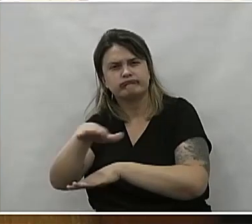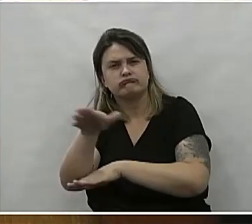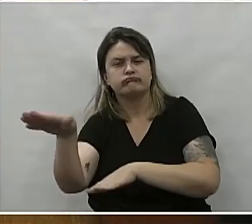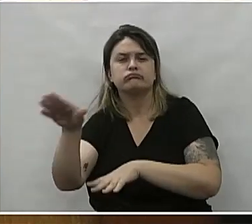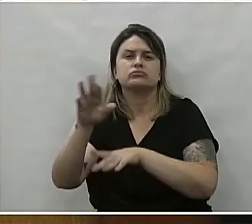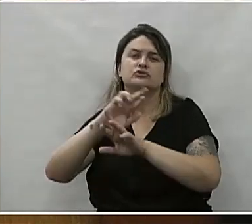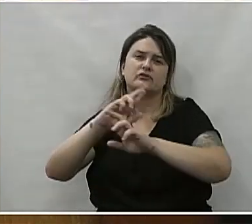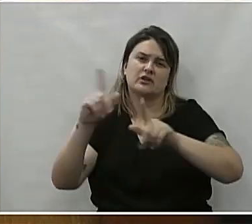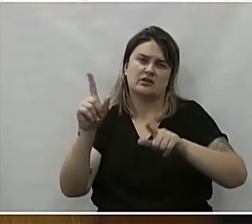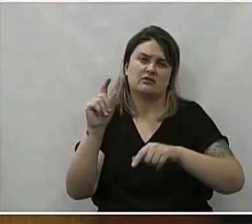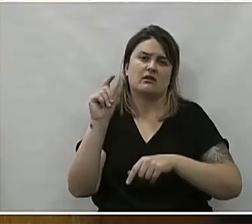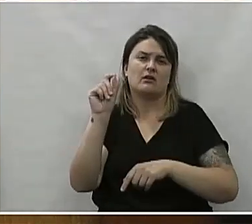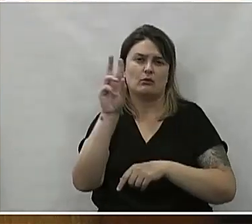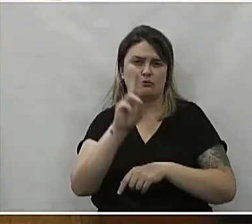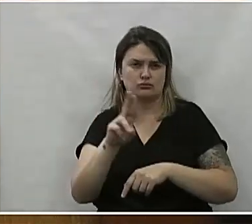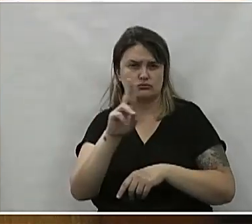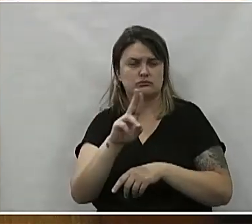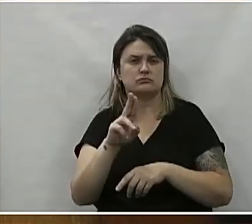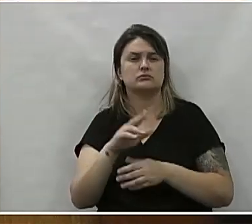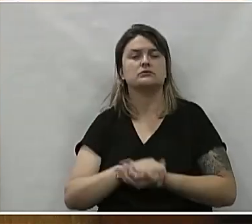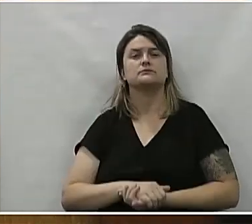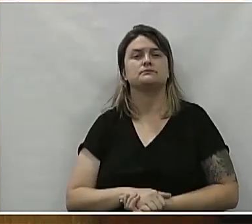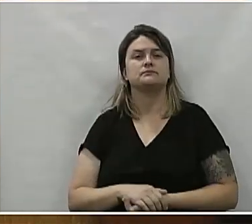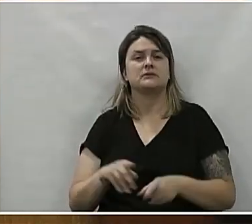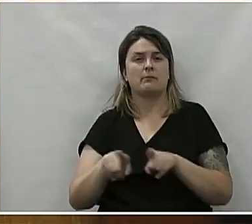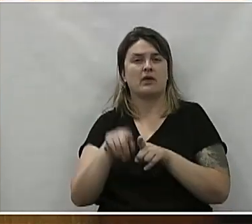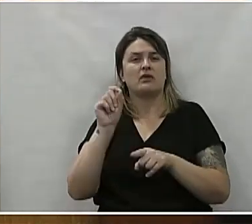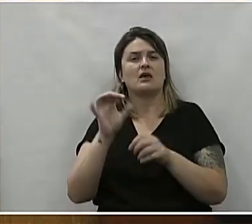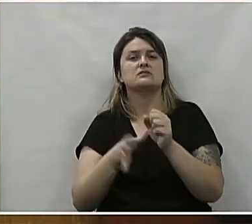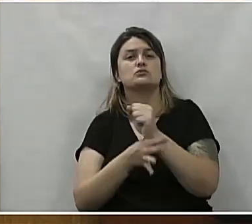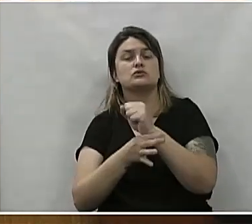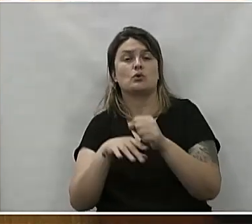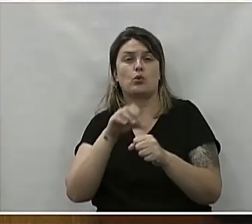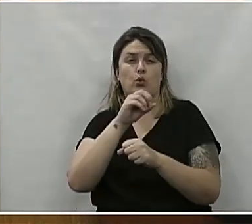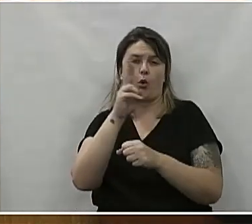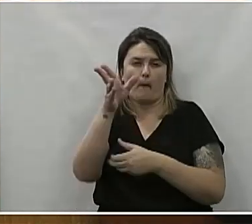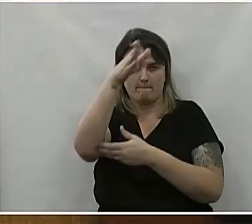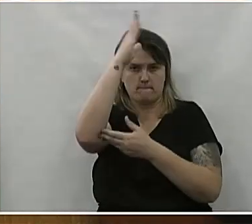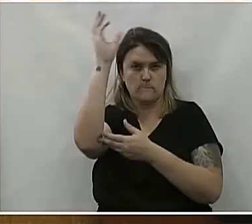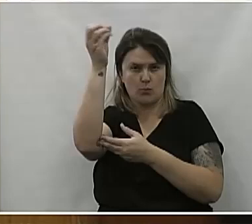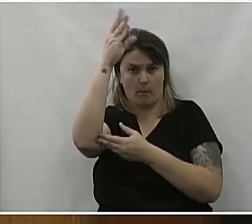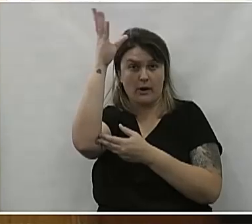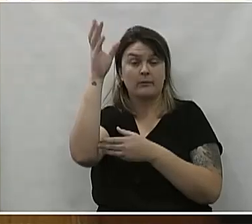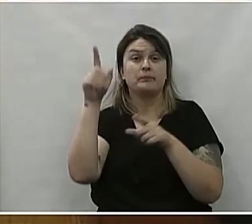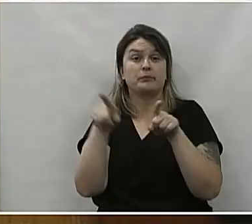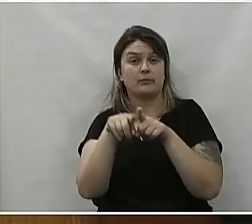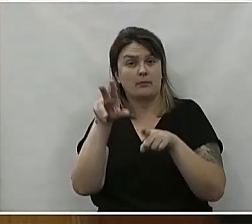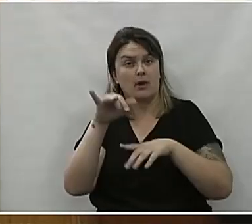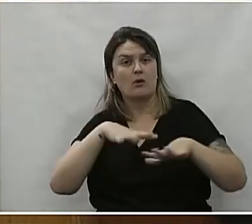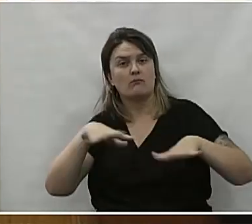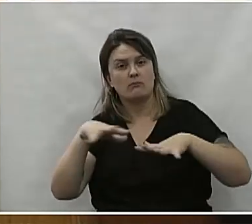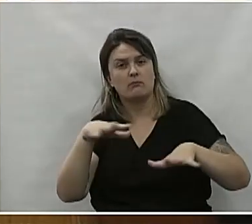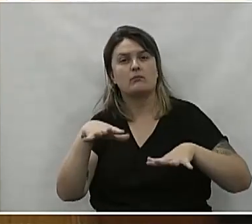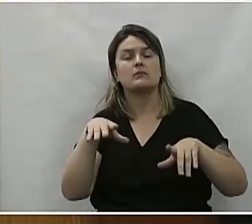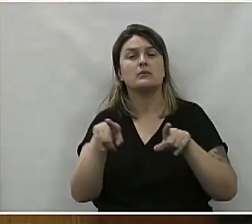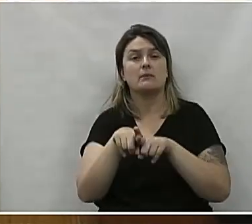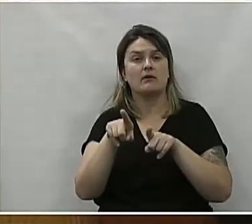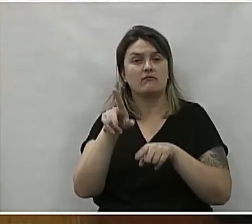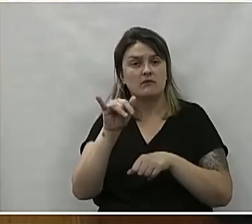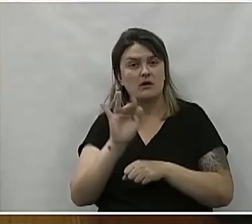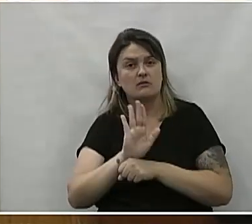alternativa para os moradores E também para os veículos de segurança e saúde Essa medida beneficiaria a mobilidade urbana E